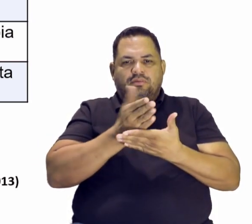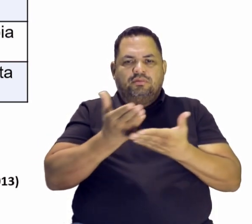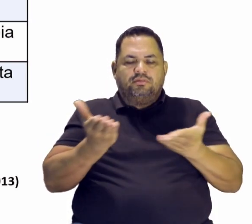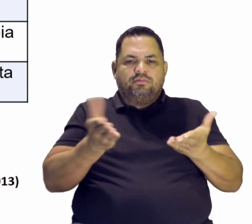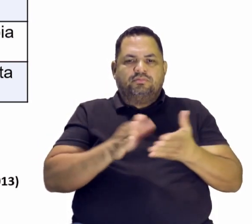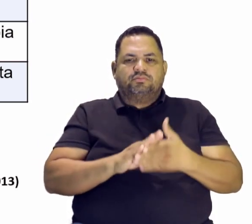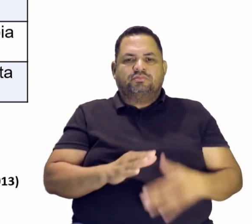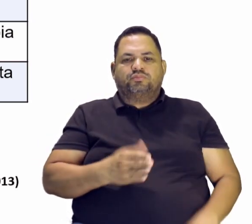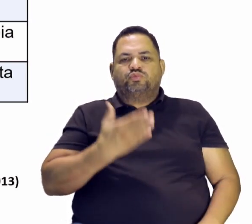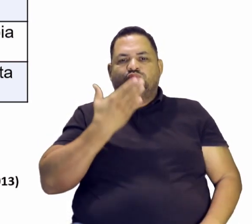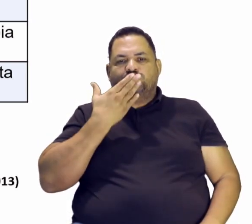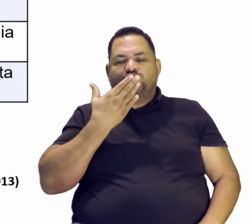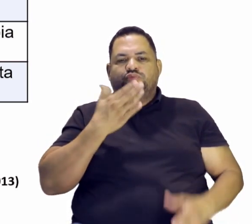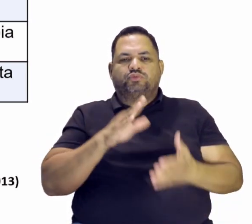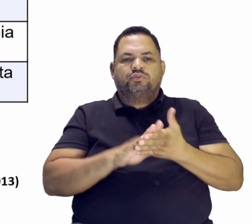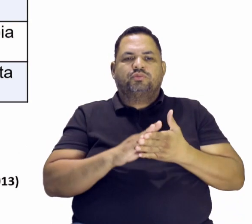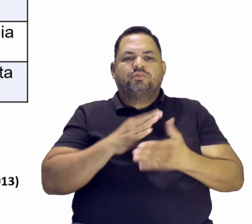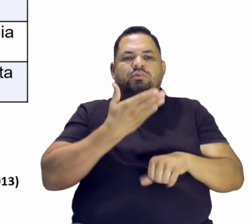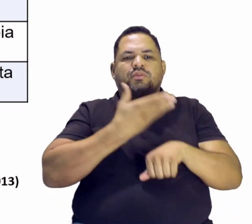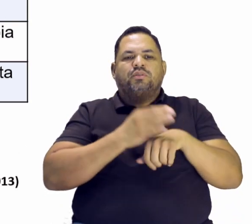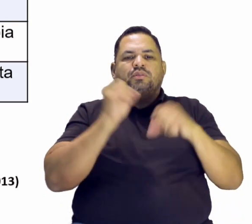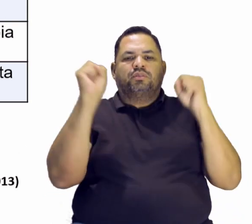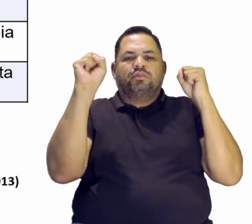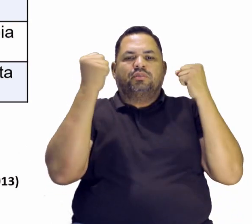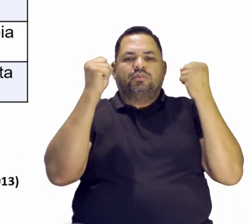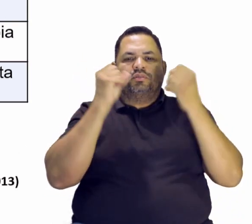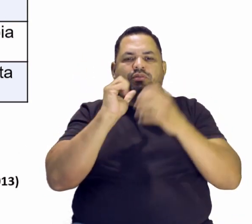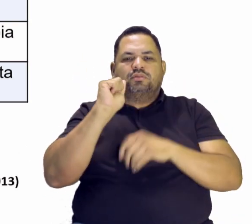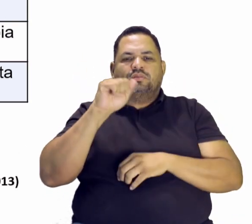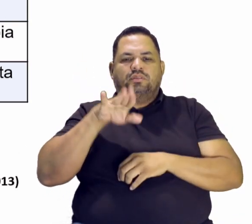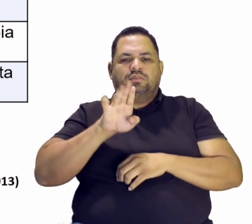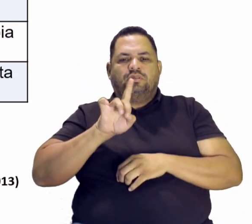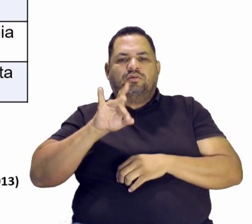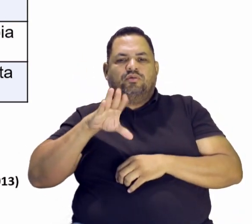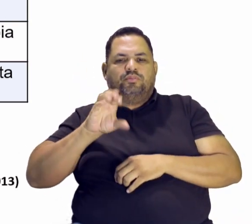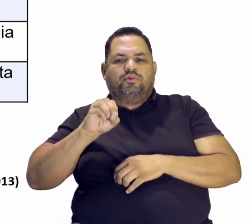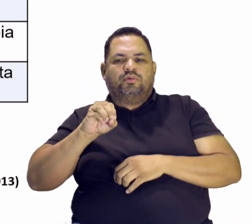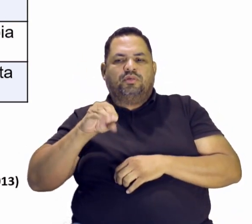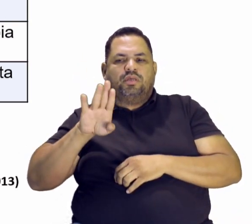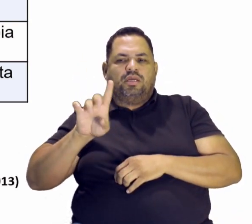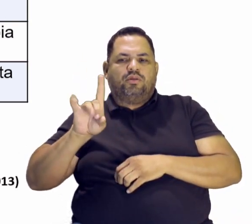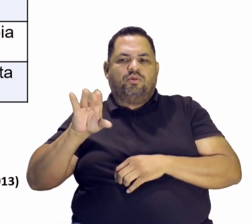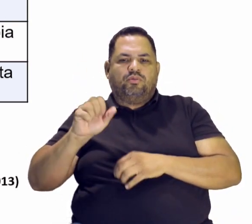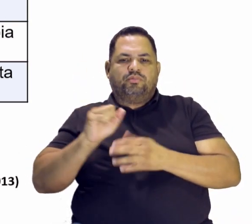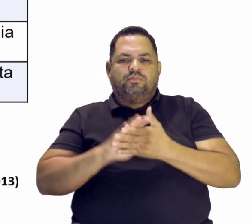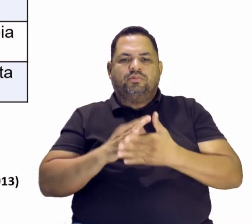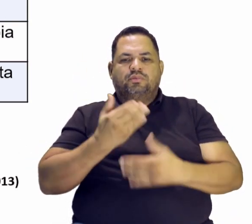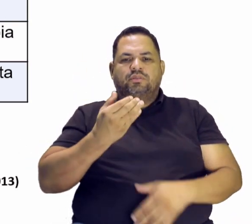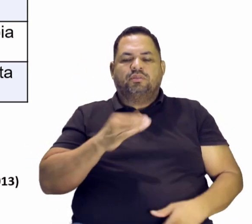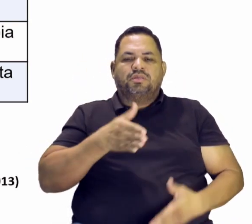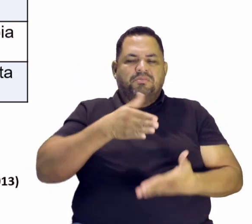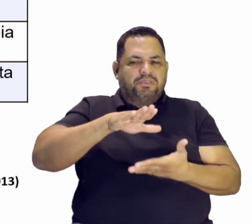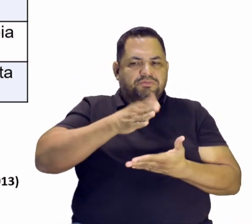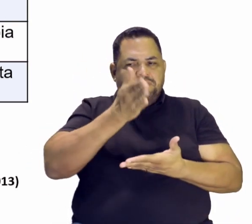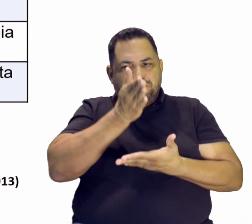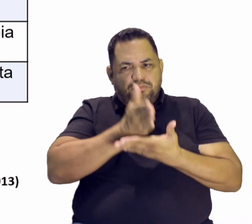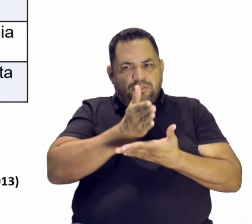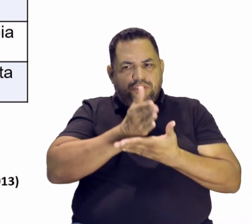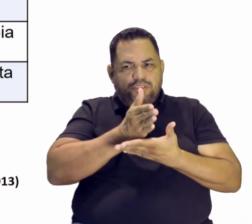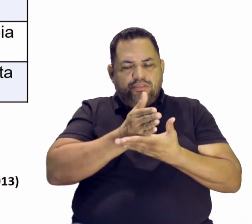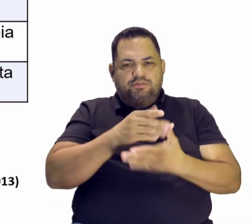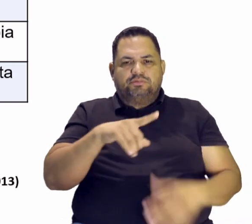de exercício físico eu posso já agora utilizar anaeróbio e aeróbio, tá? E intermediário. O que eu quero dizer com isso? Que eu